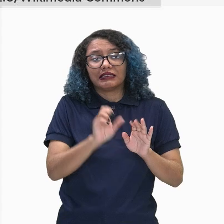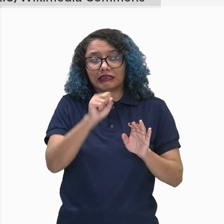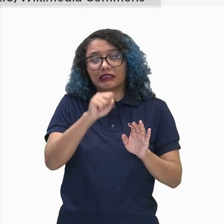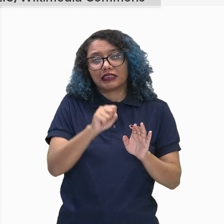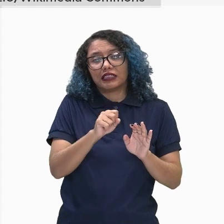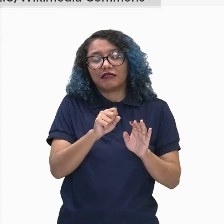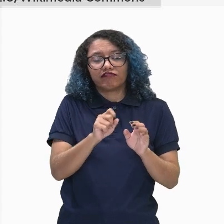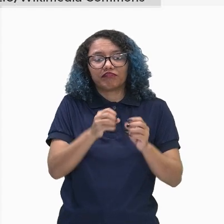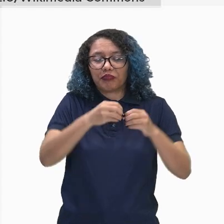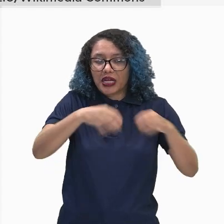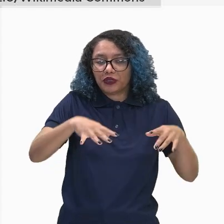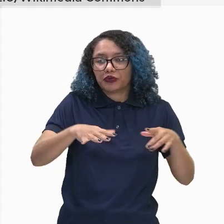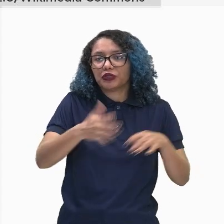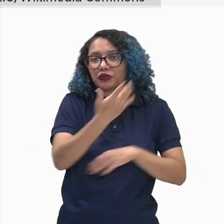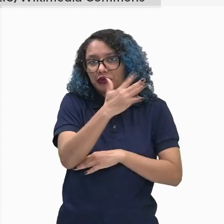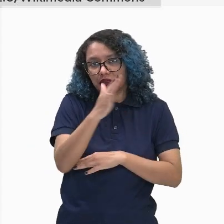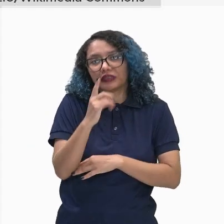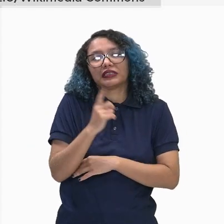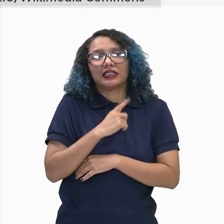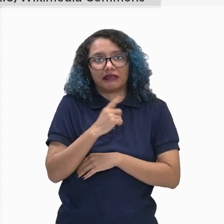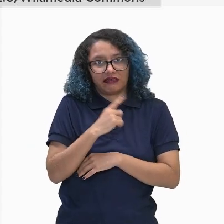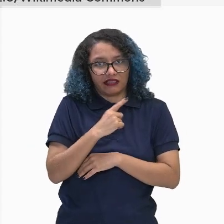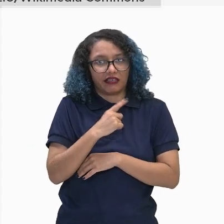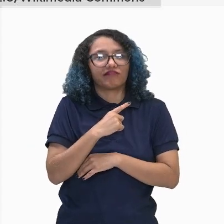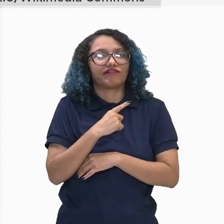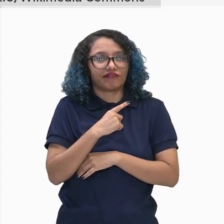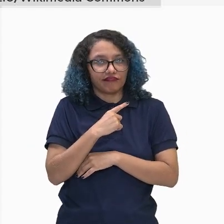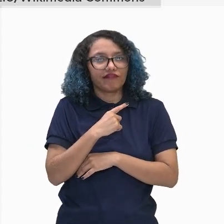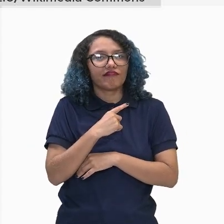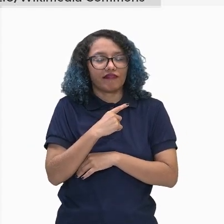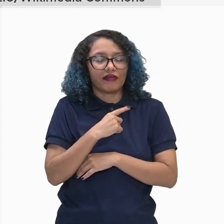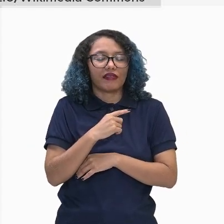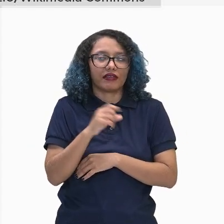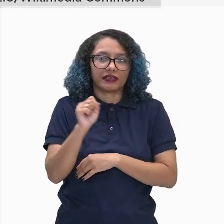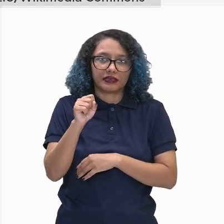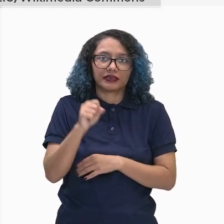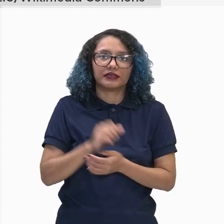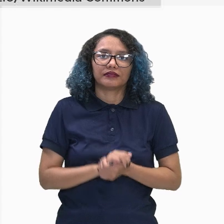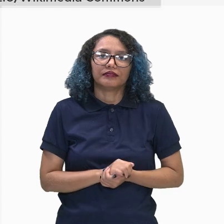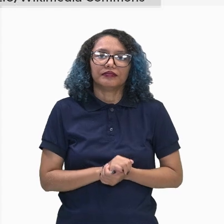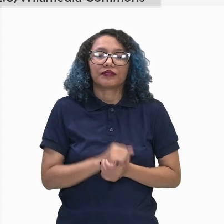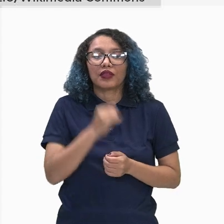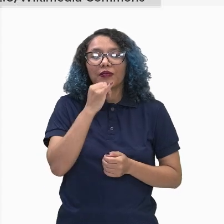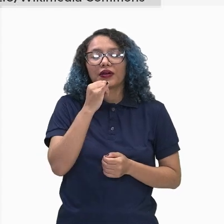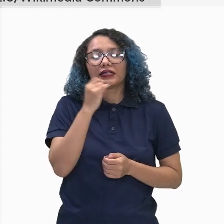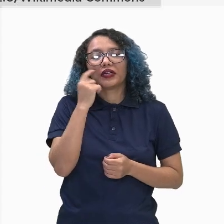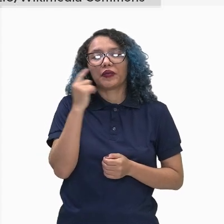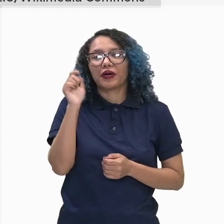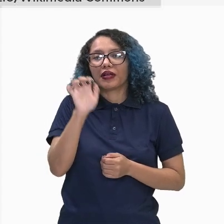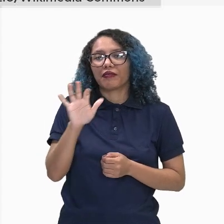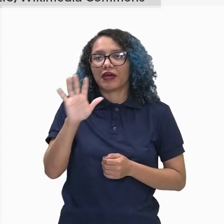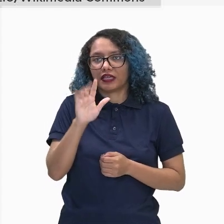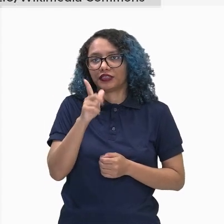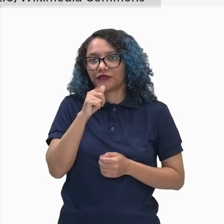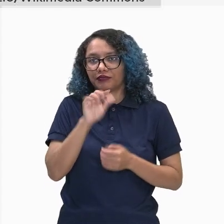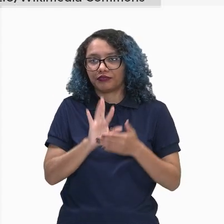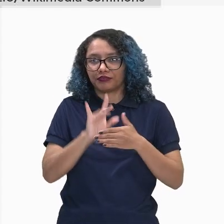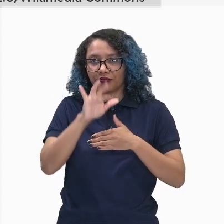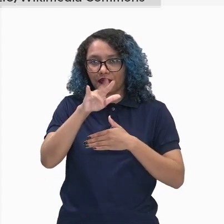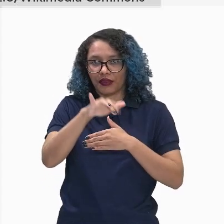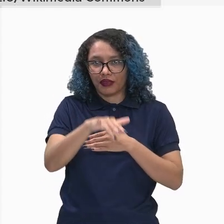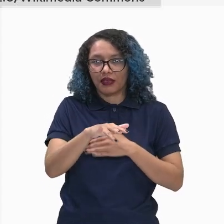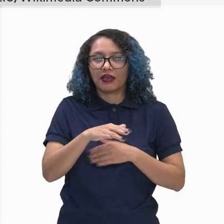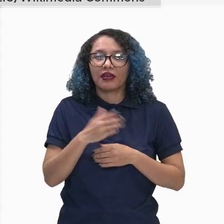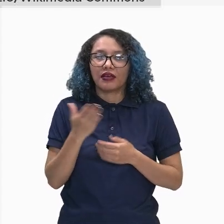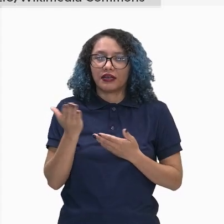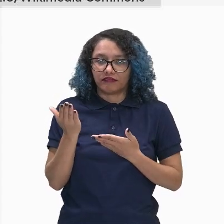para a natureza. Você está observando aí na sua imagem, né, que nós temos uma usina hidrelétrica, no